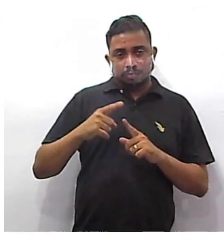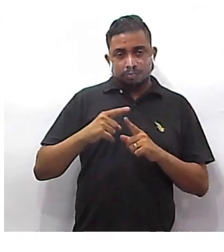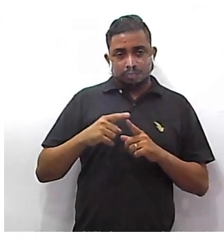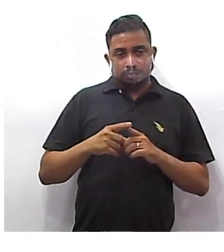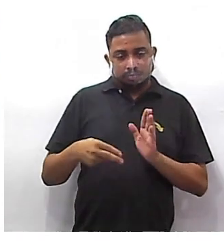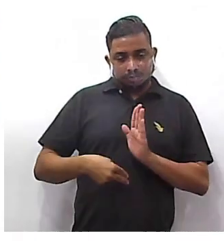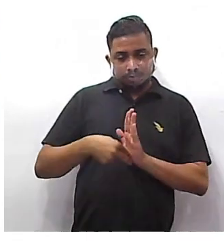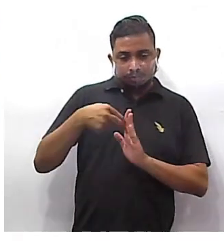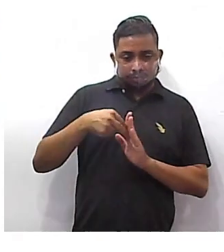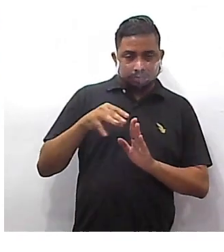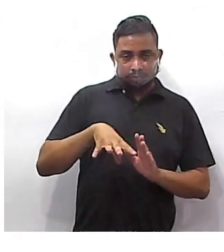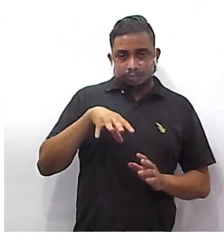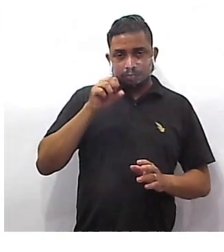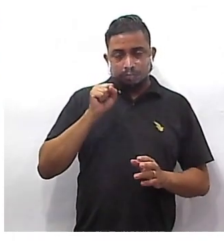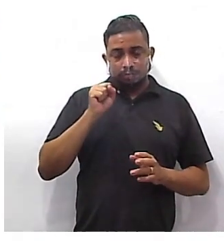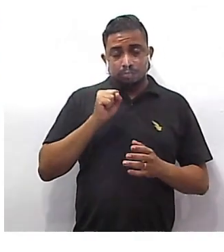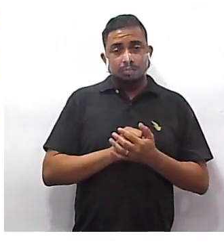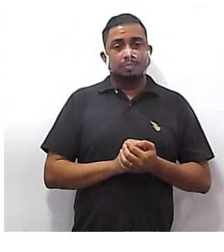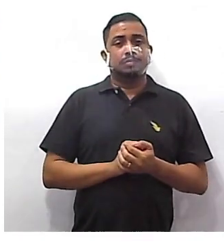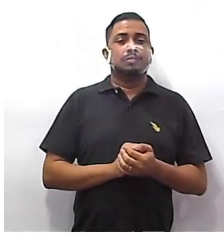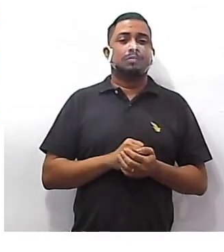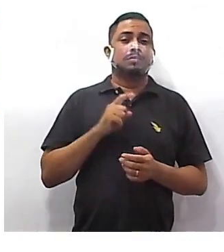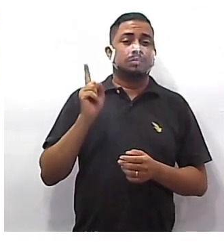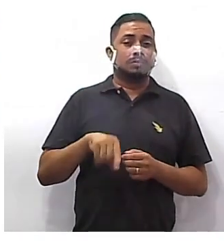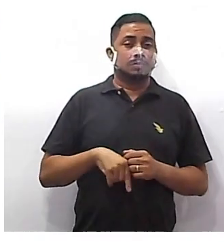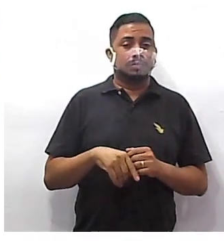e respiradoras. São as